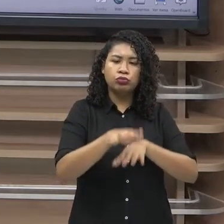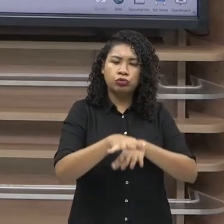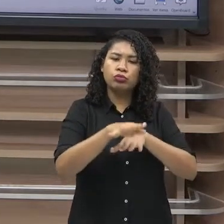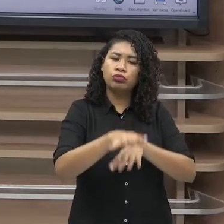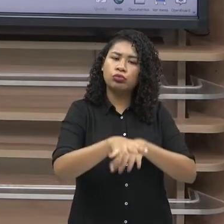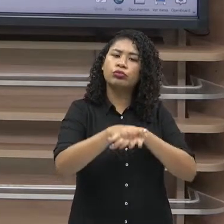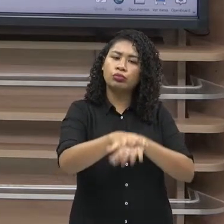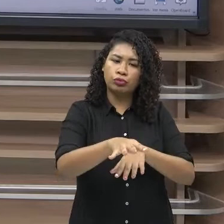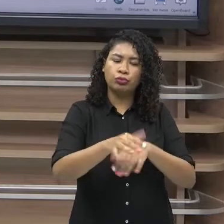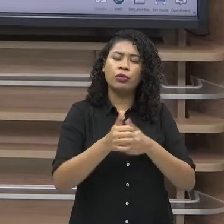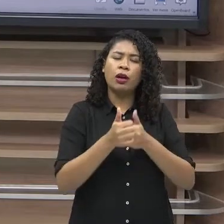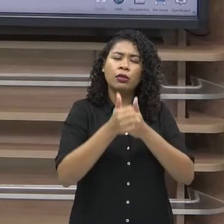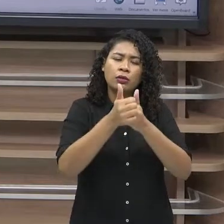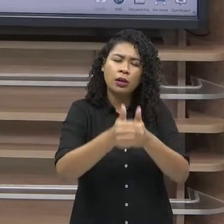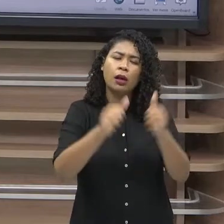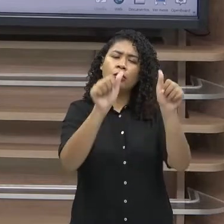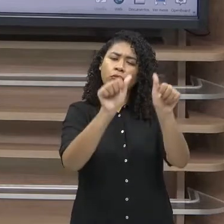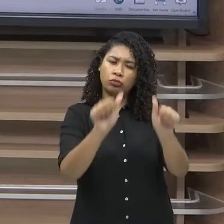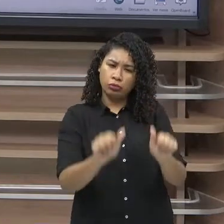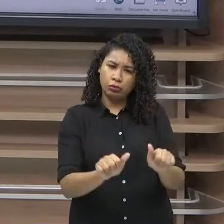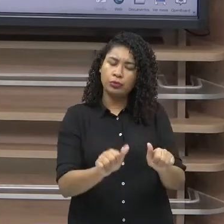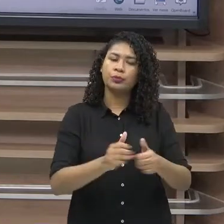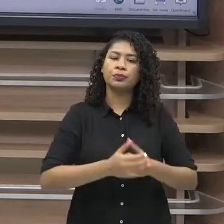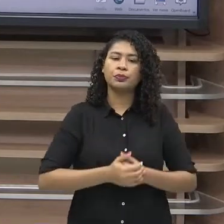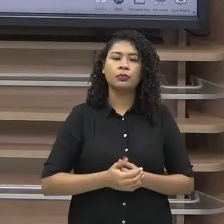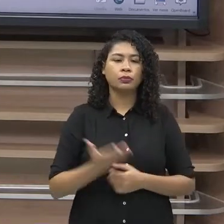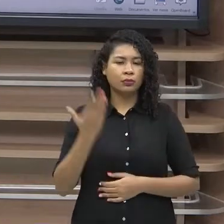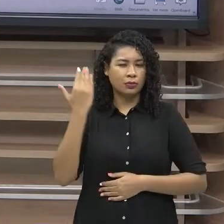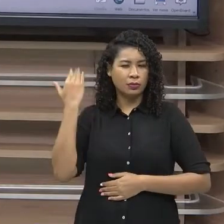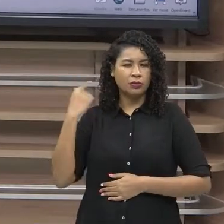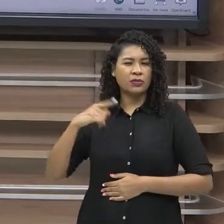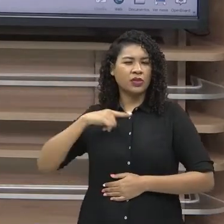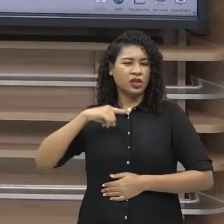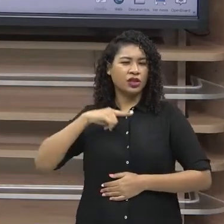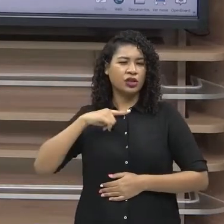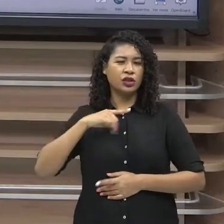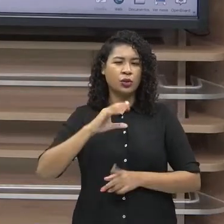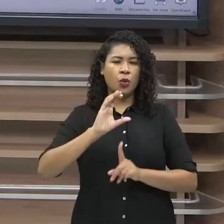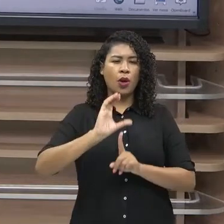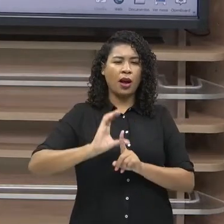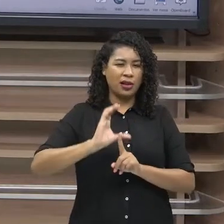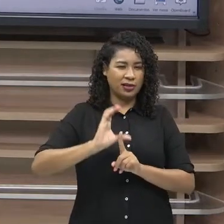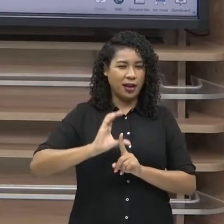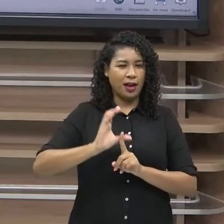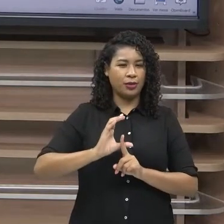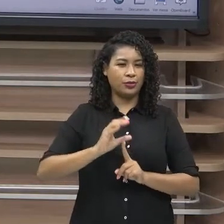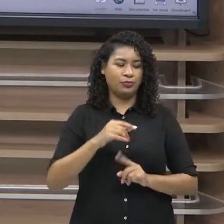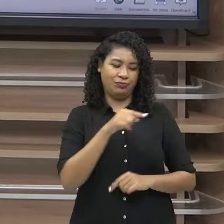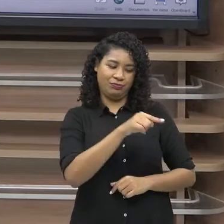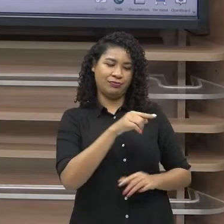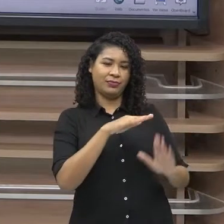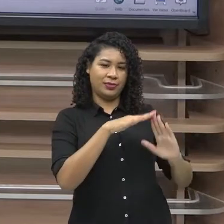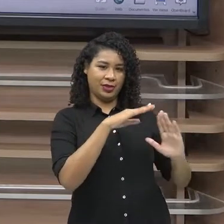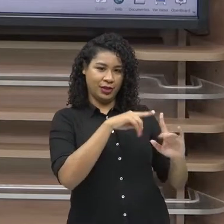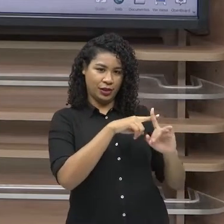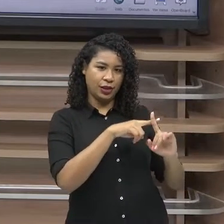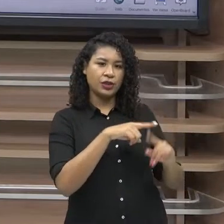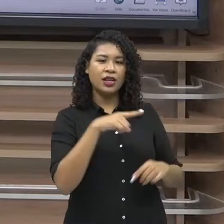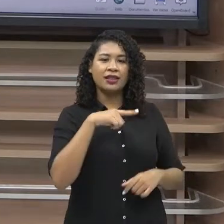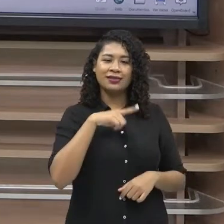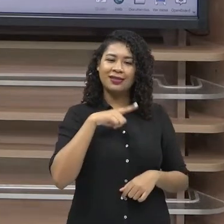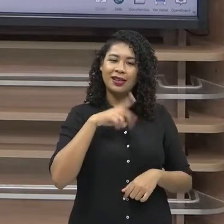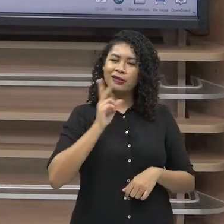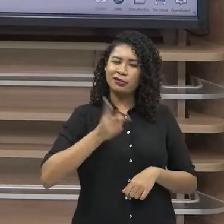atrás, o calendário litúrgico da Igreja Romana fala muito da questão das procissões,